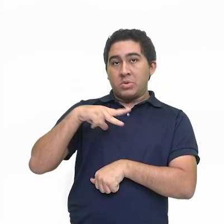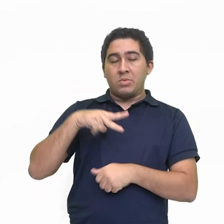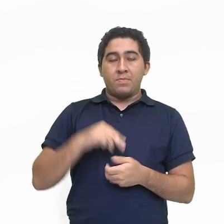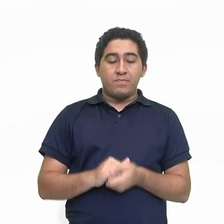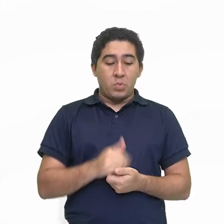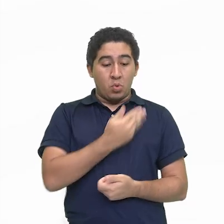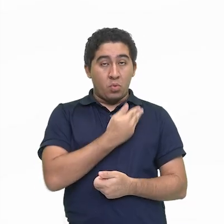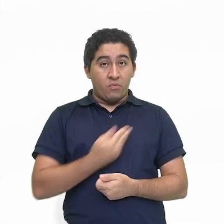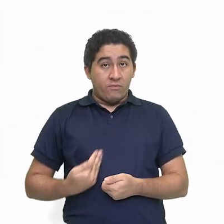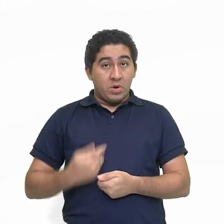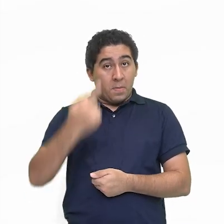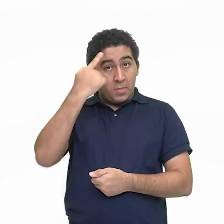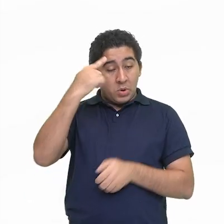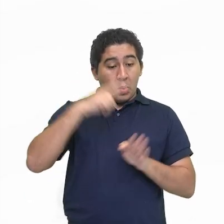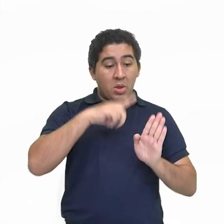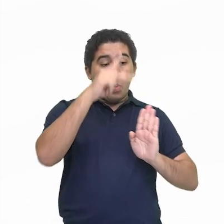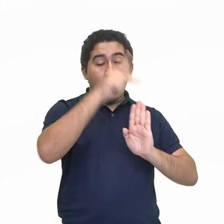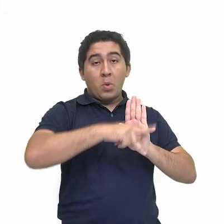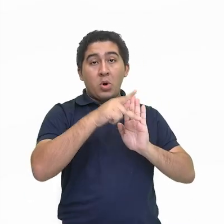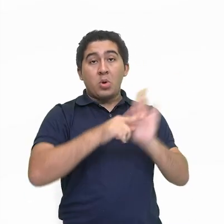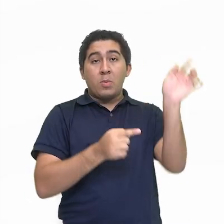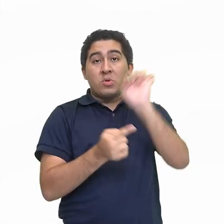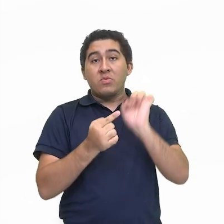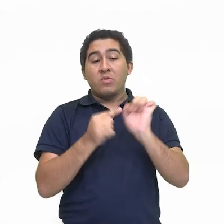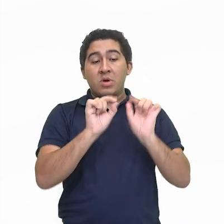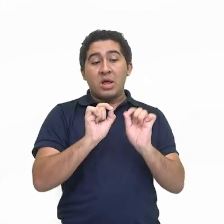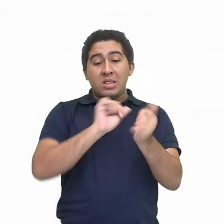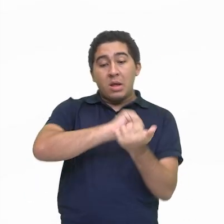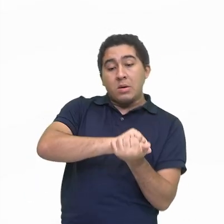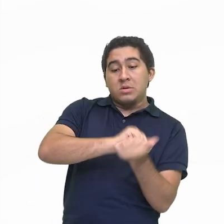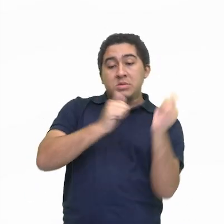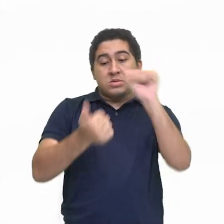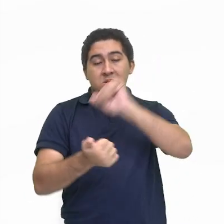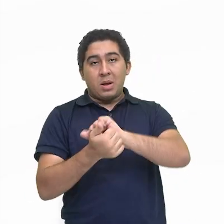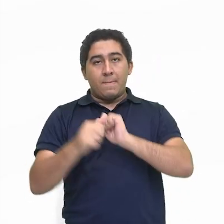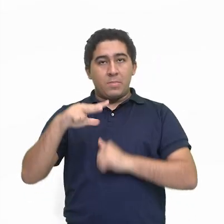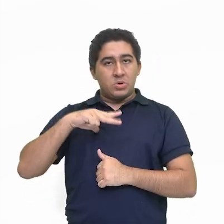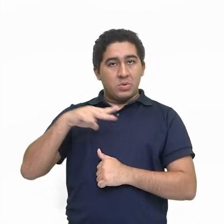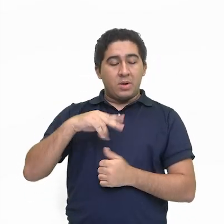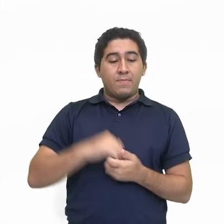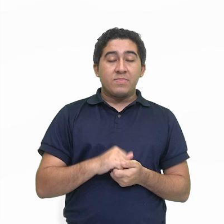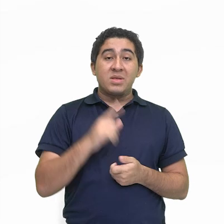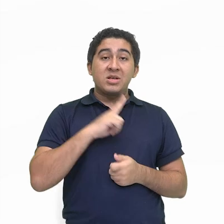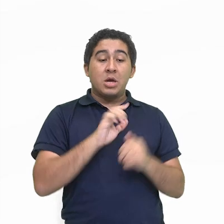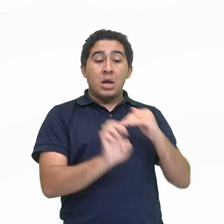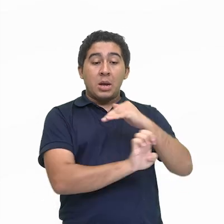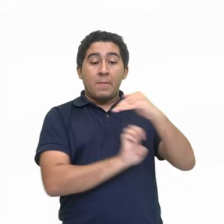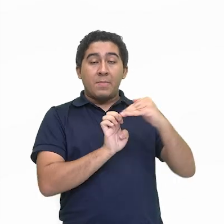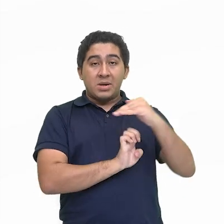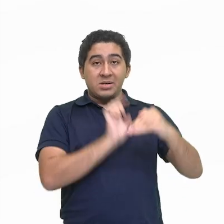implementou um amplo programa de privatizações, vendendo empresas estatais, ou seja,